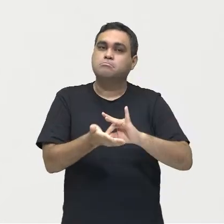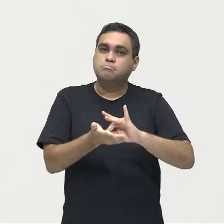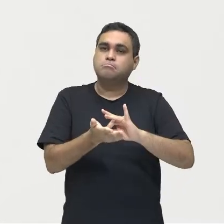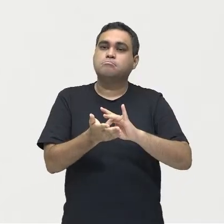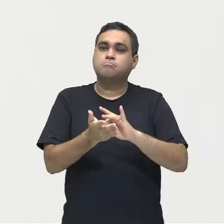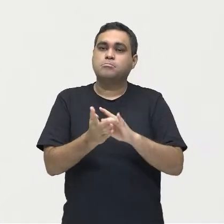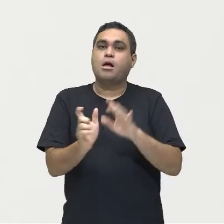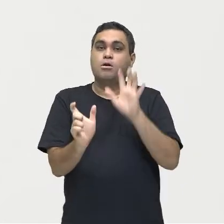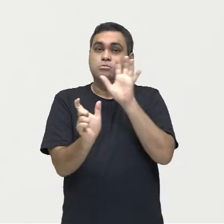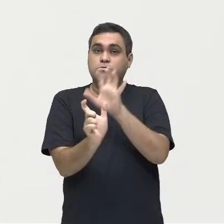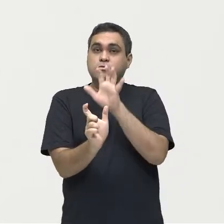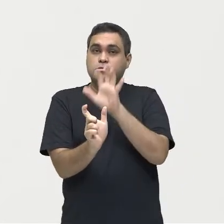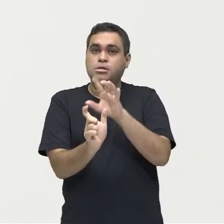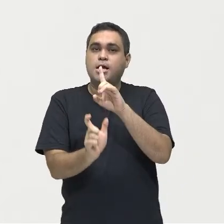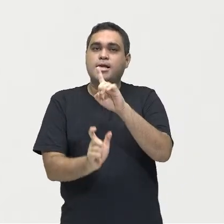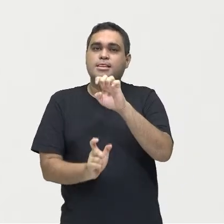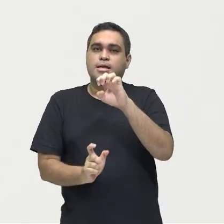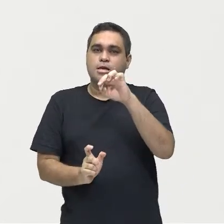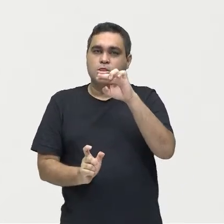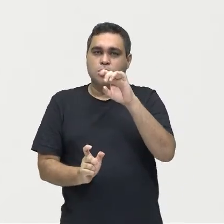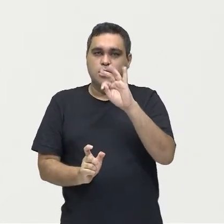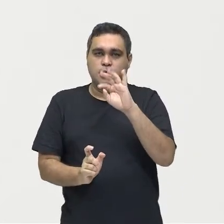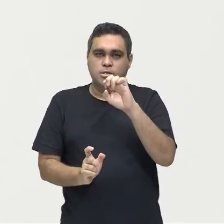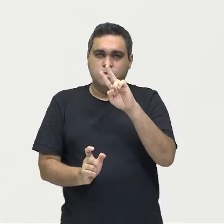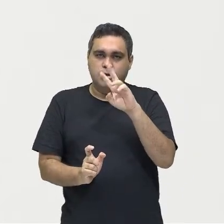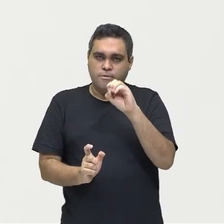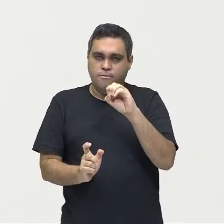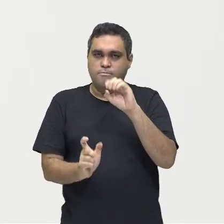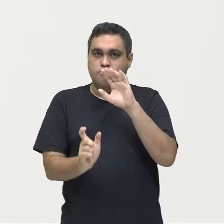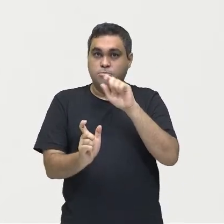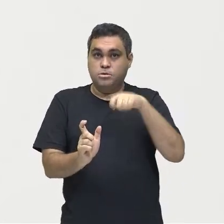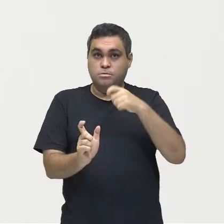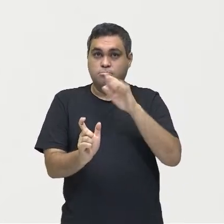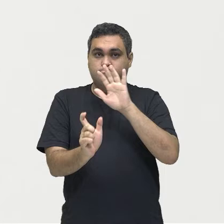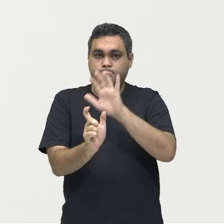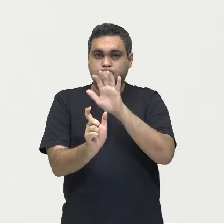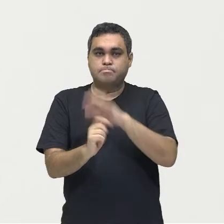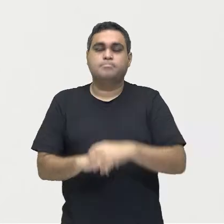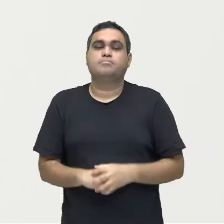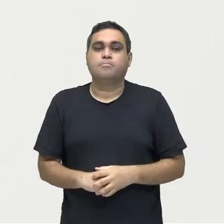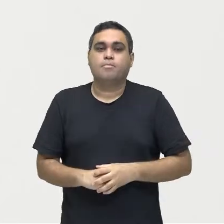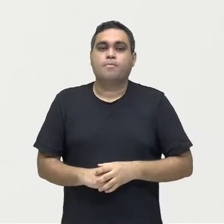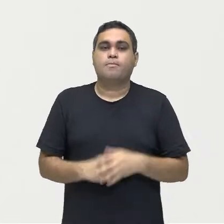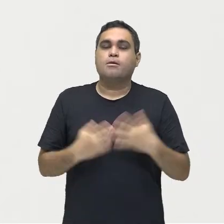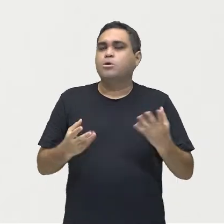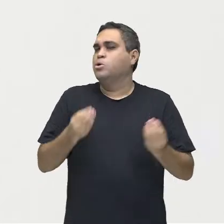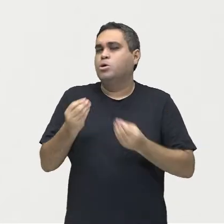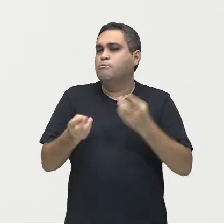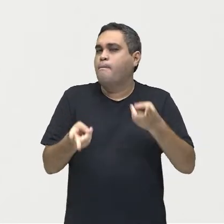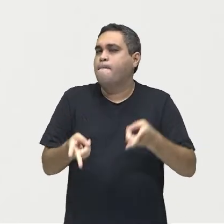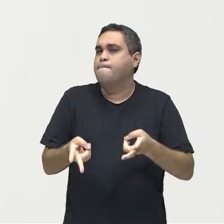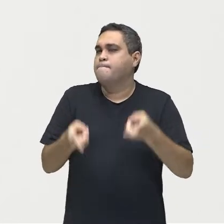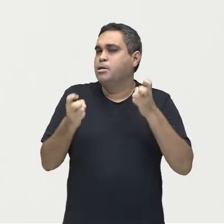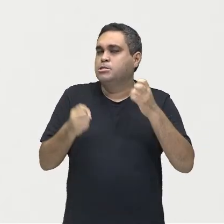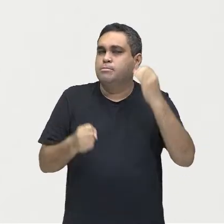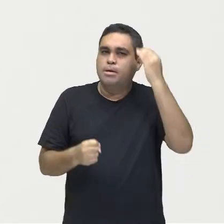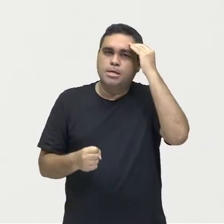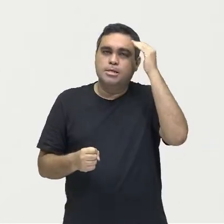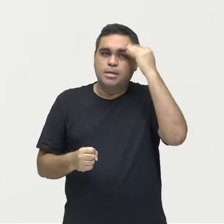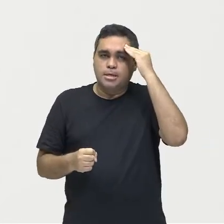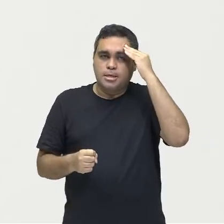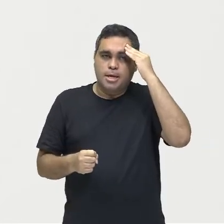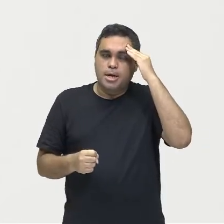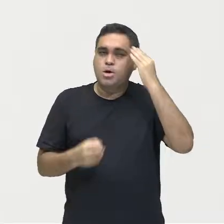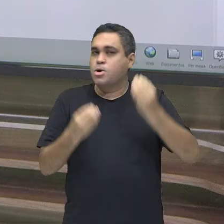literal, real. Eu percebo pelo contexto da frase. Não é? Como é que eu vou perceber, professora? Como é que eu vou entender que